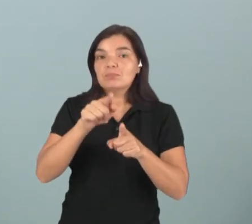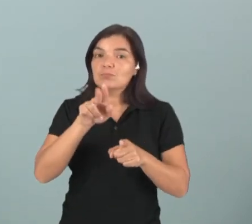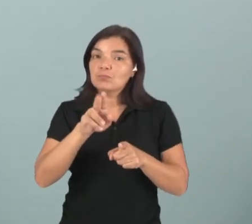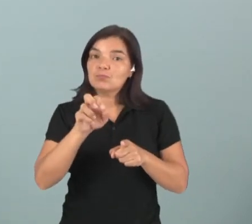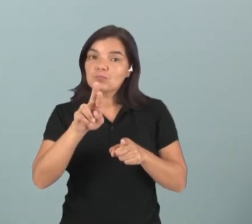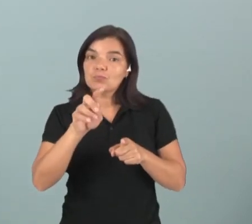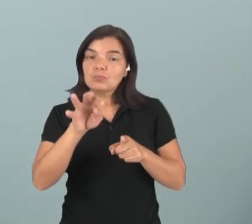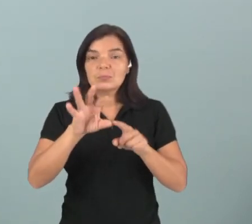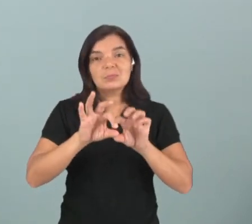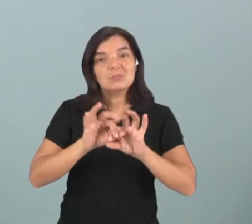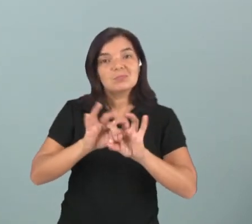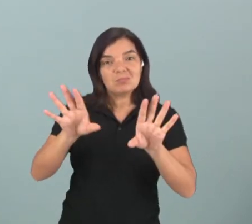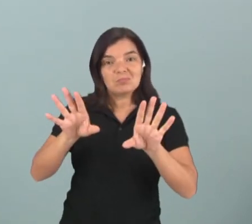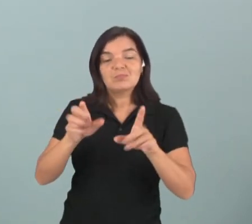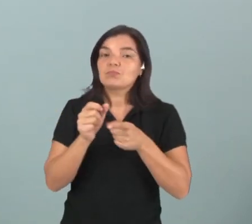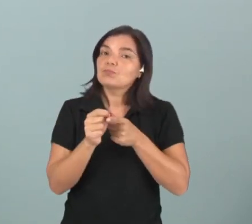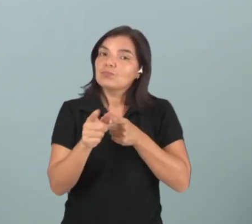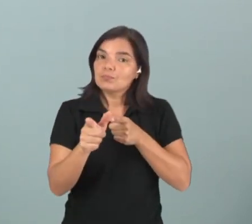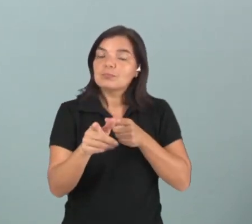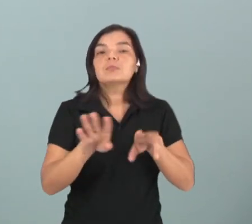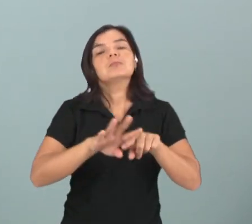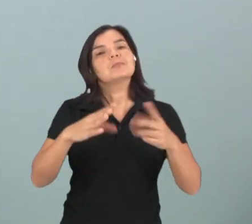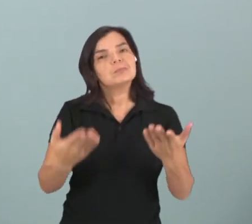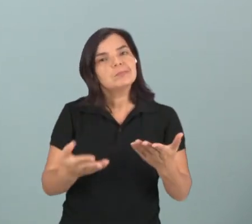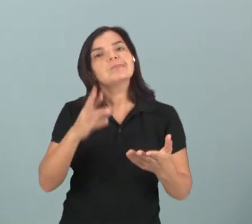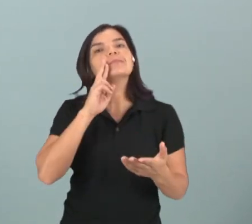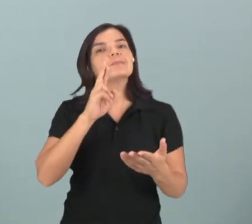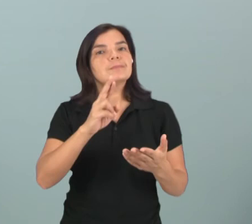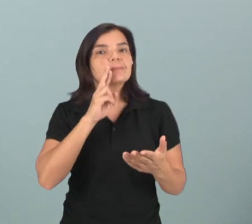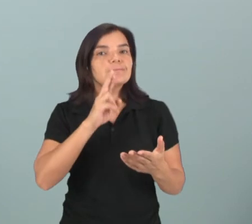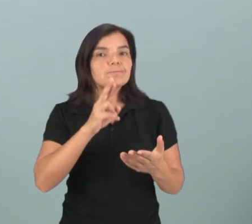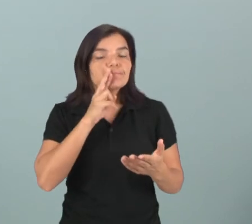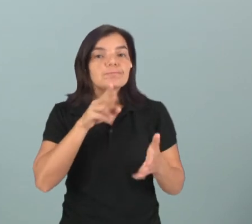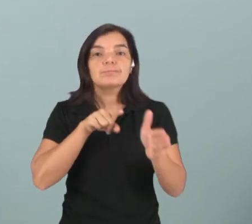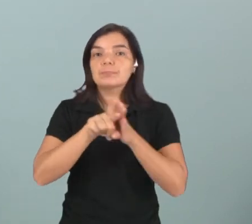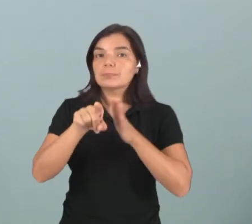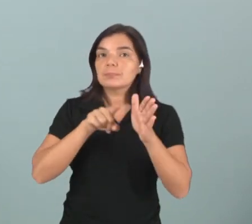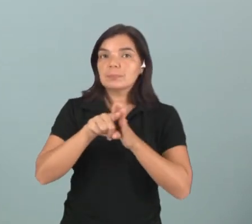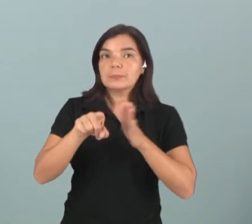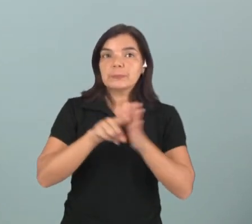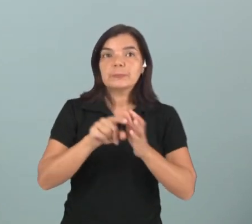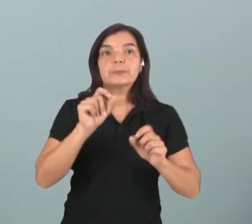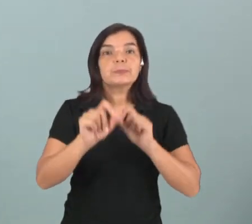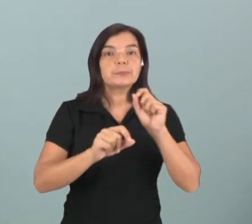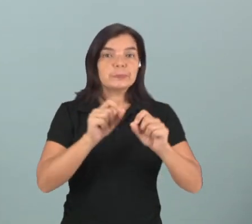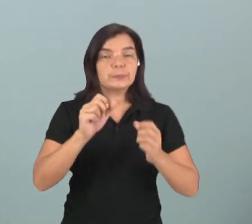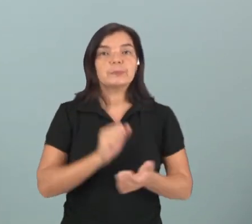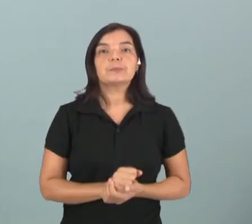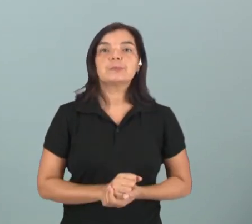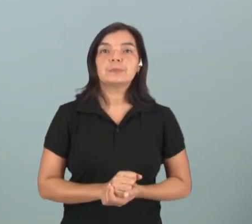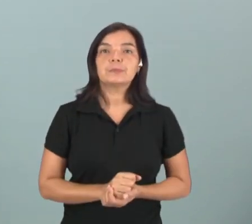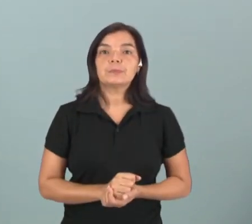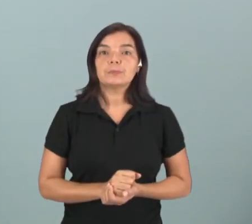e sejam eliminados através do sêmen. Então, a resposta dessa questão vão ser os